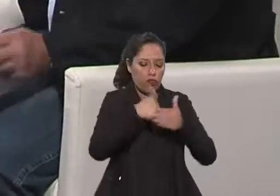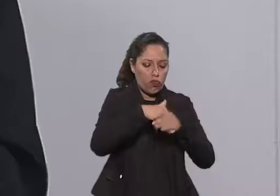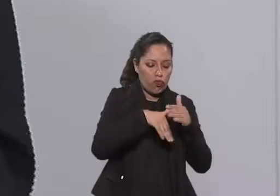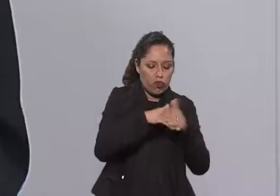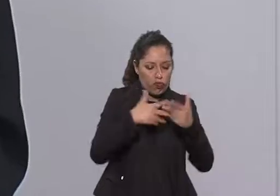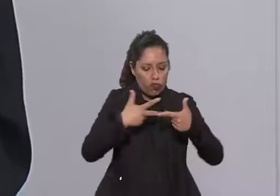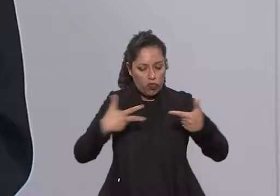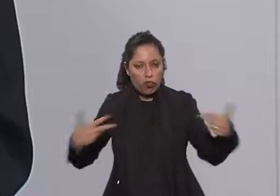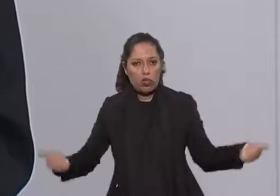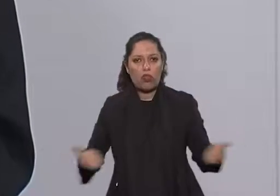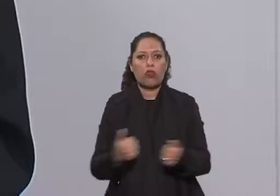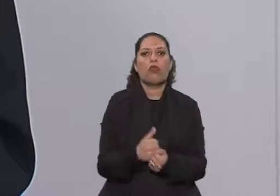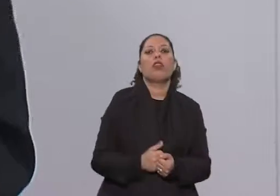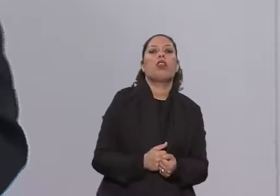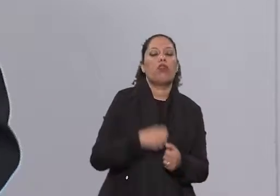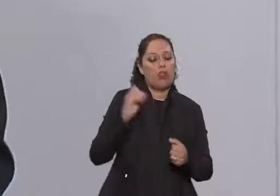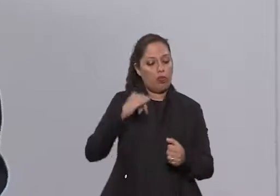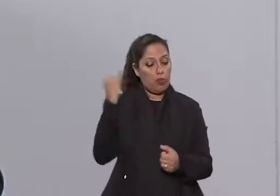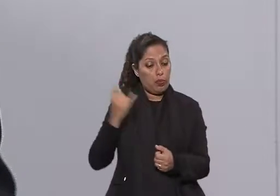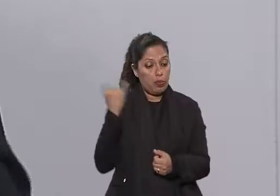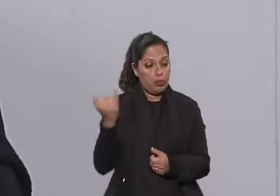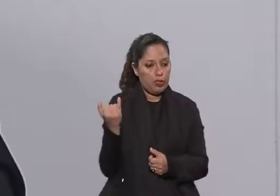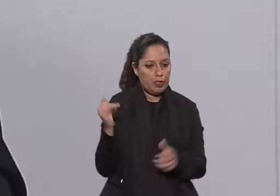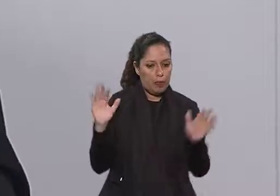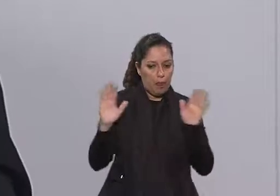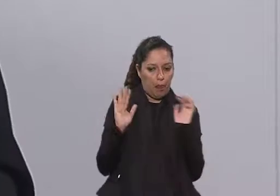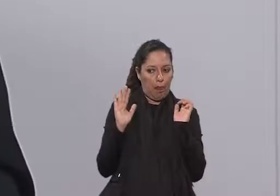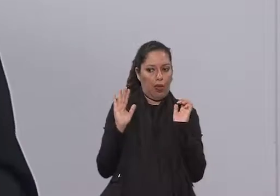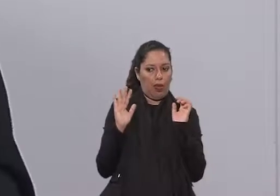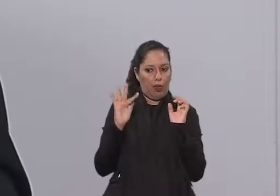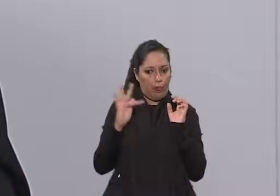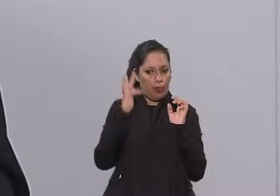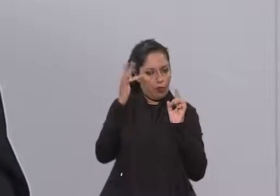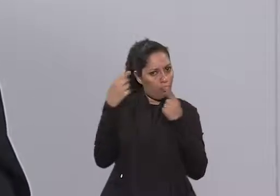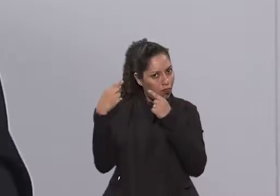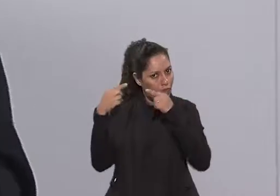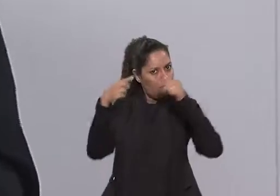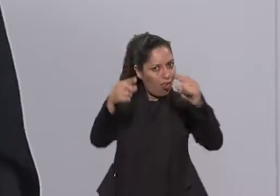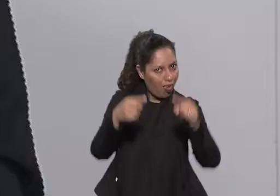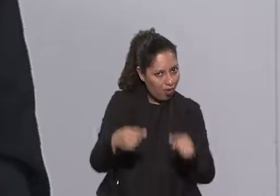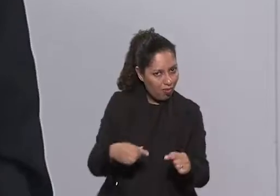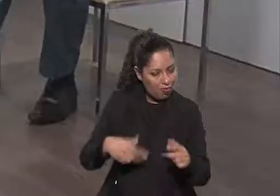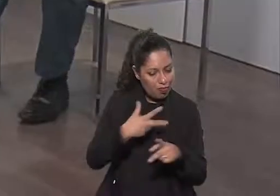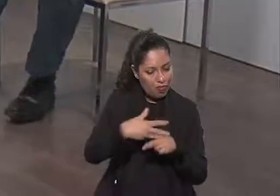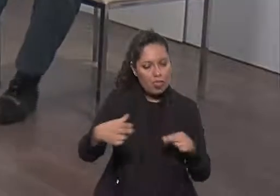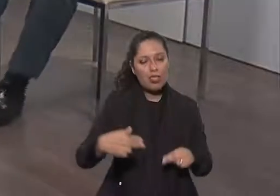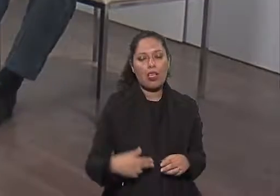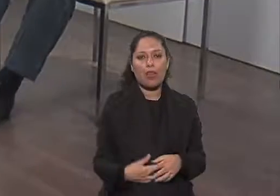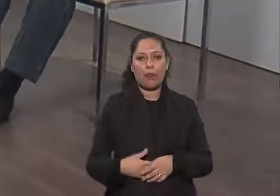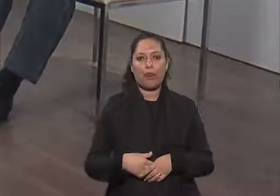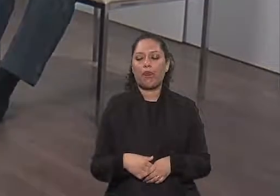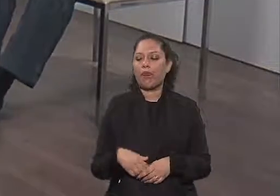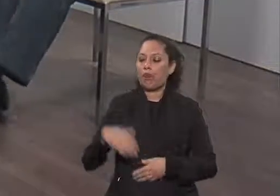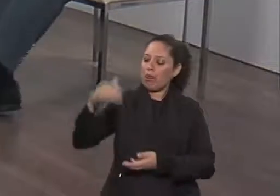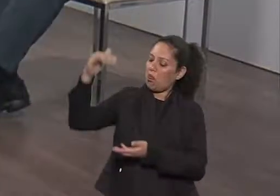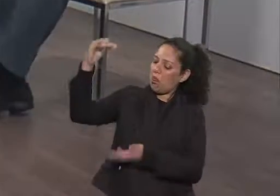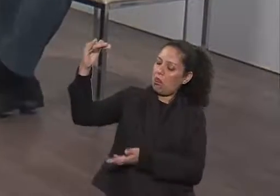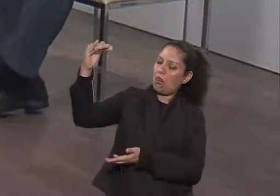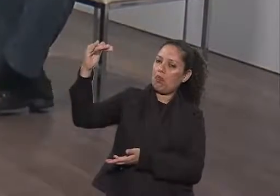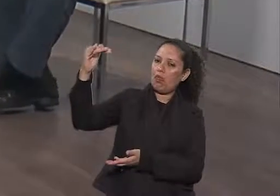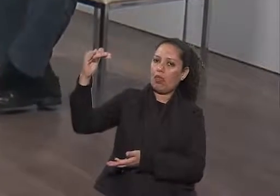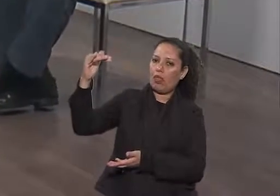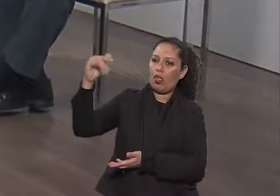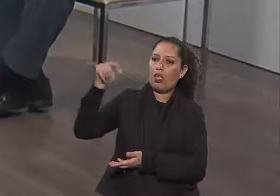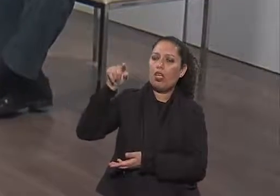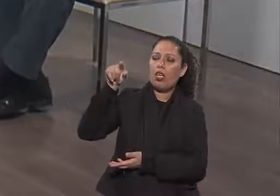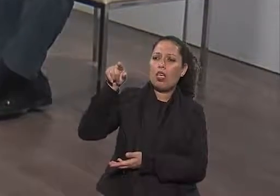né às vezes é bom defendeu um pouco para poder atacá la a estratégia é a mesma coisa romário esse troféu assim